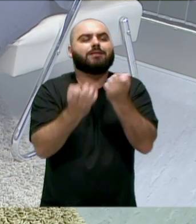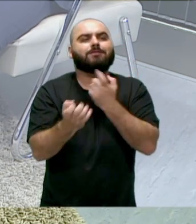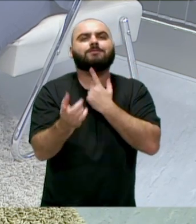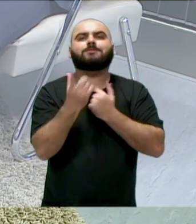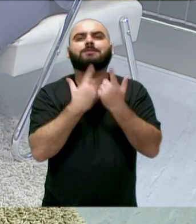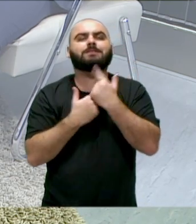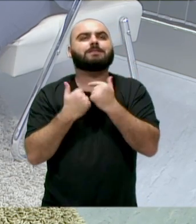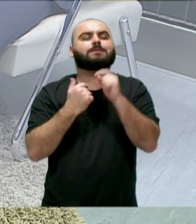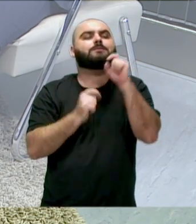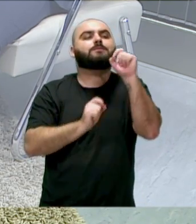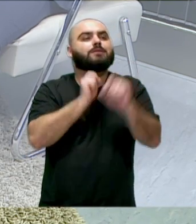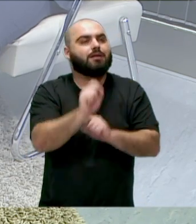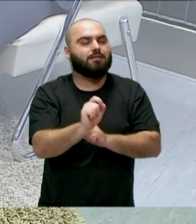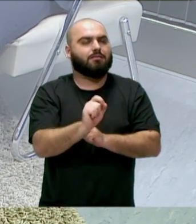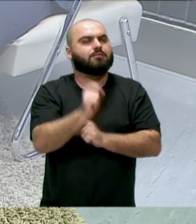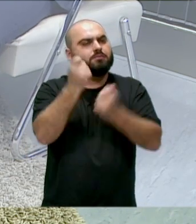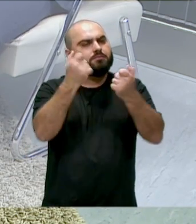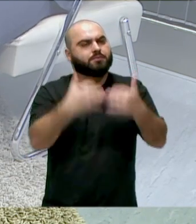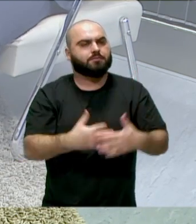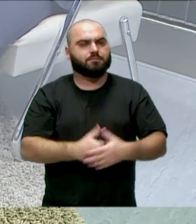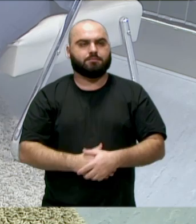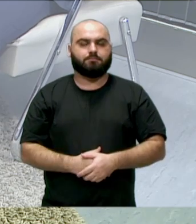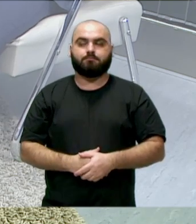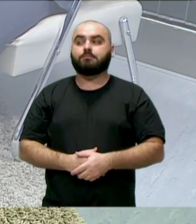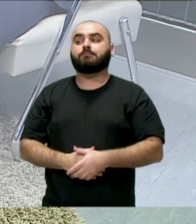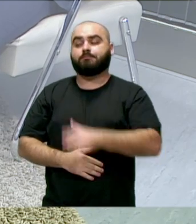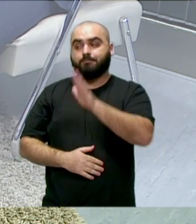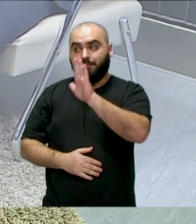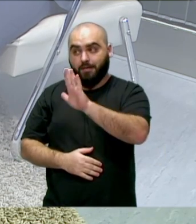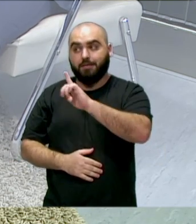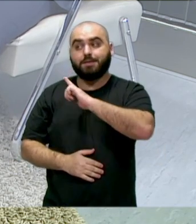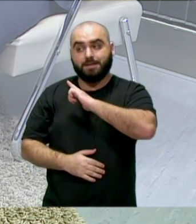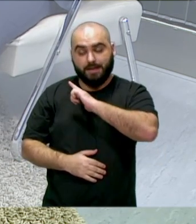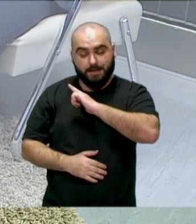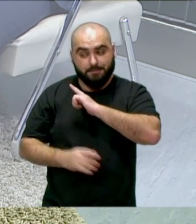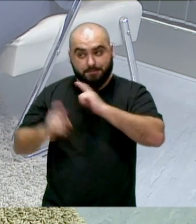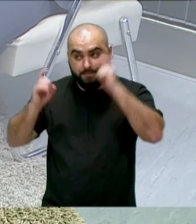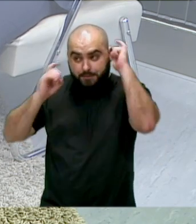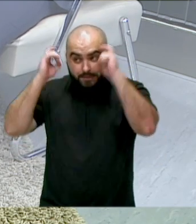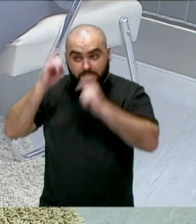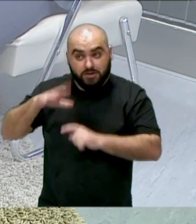de quem as representa? Há uma preocupação, eu acho que é geral,